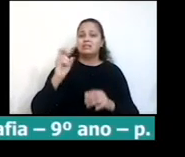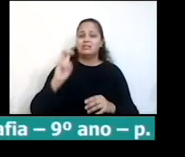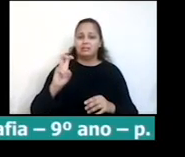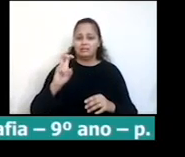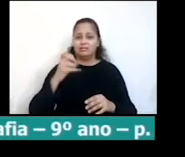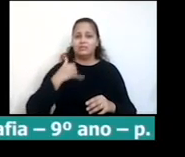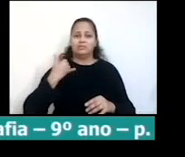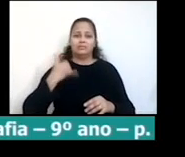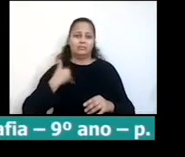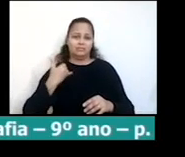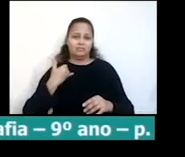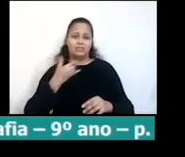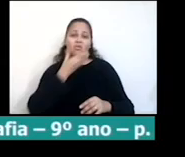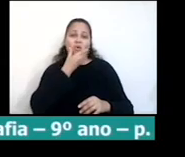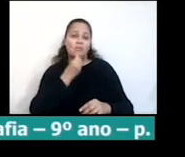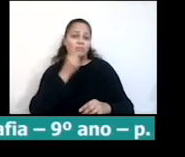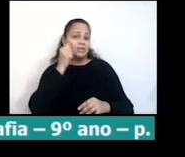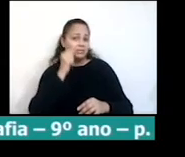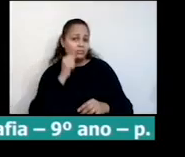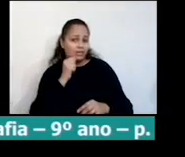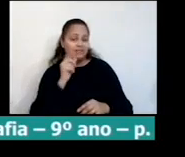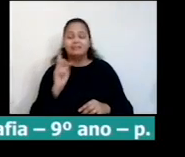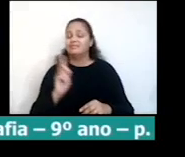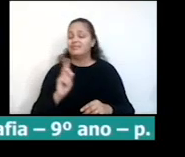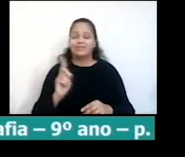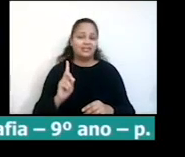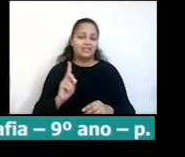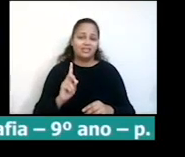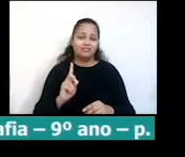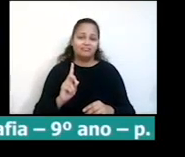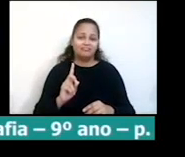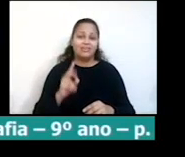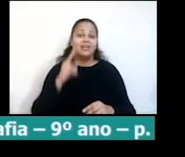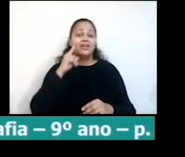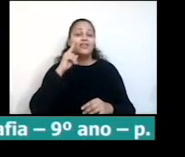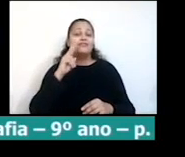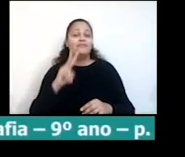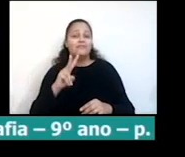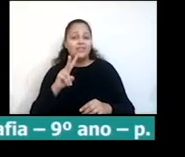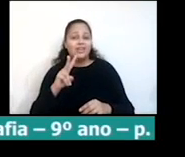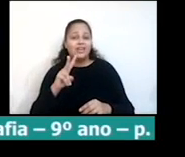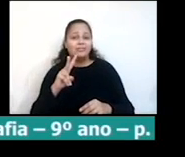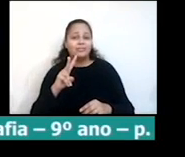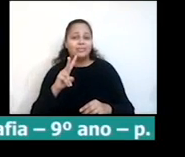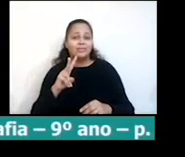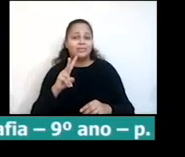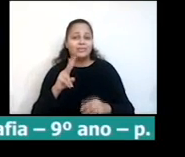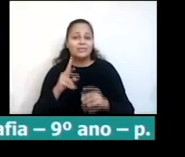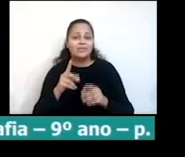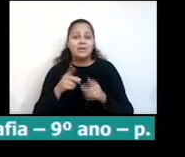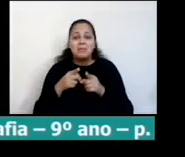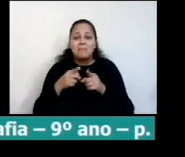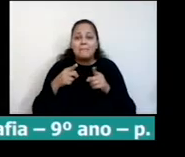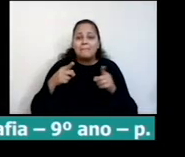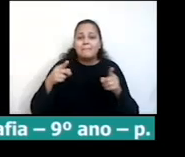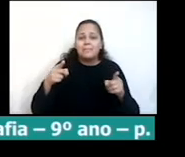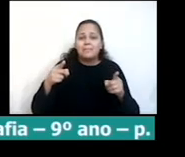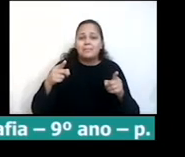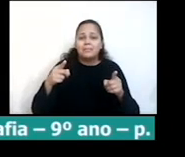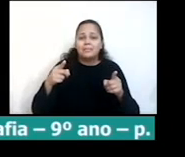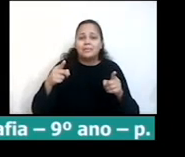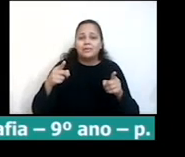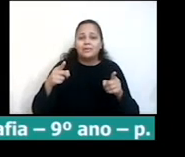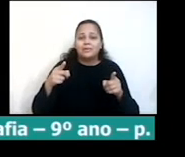anos, uma grande quantidade de homens e mulheres? Não. A gente vê onde essa parte é mais larga